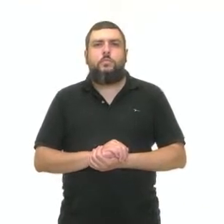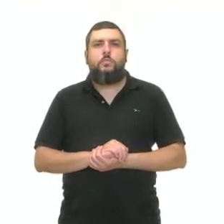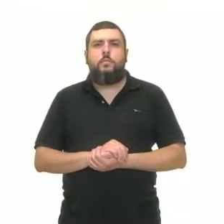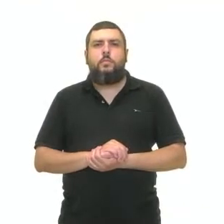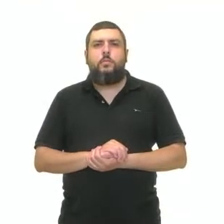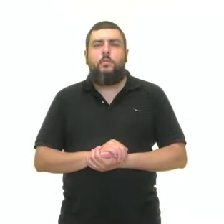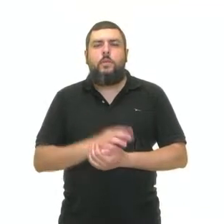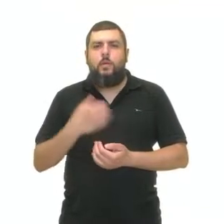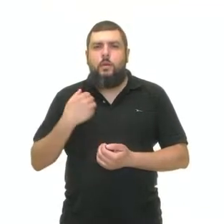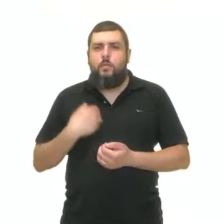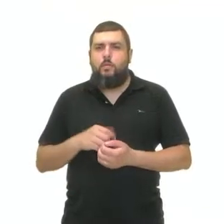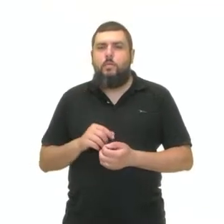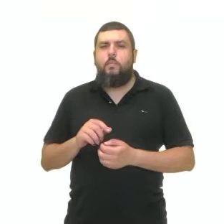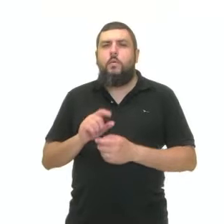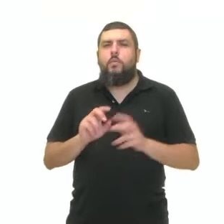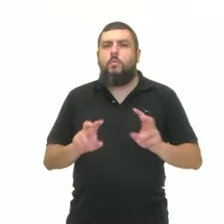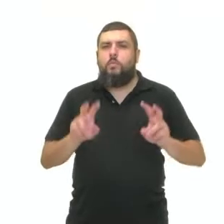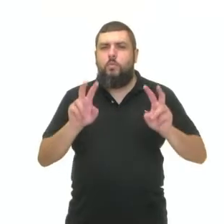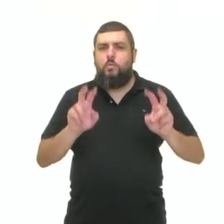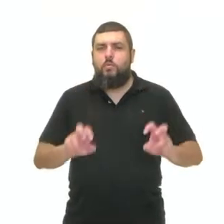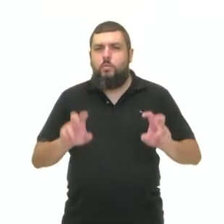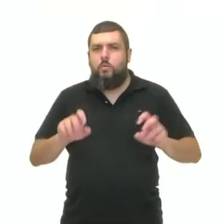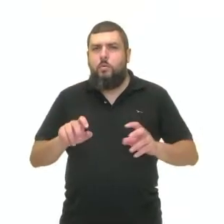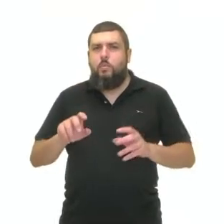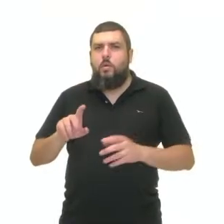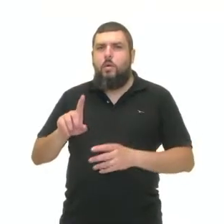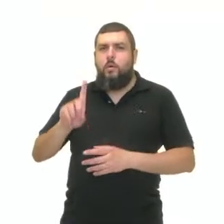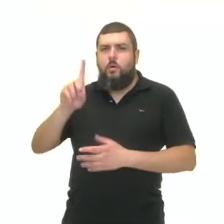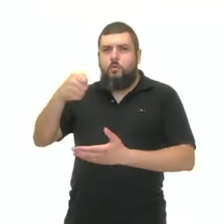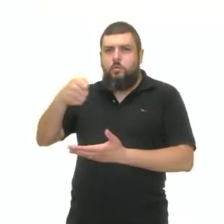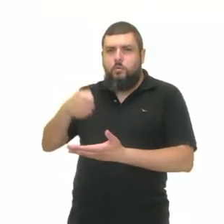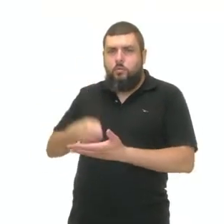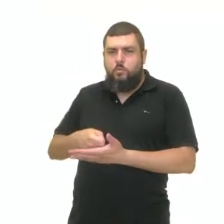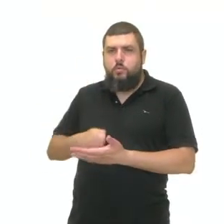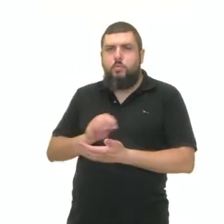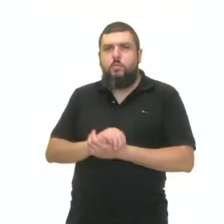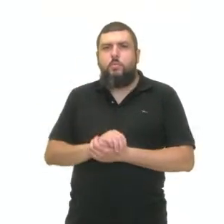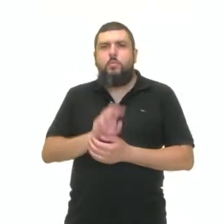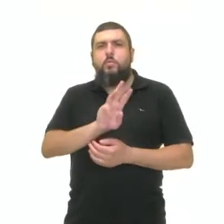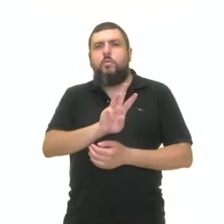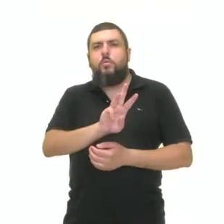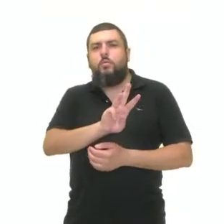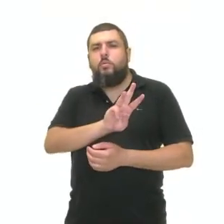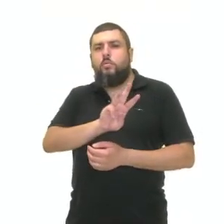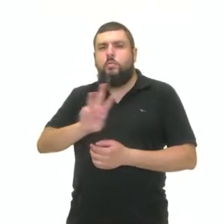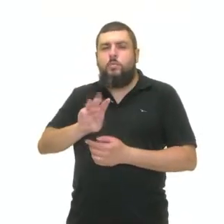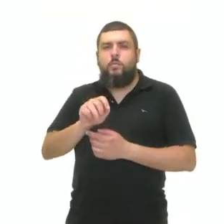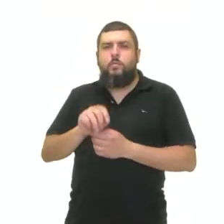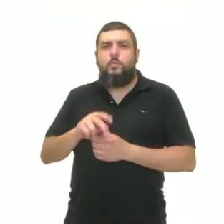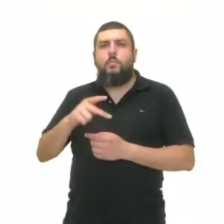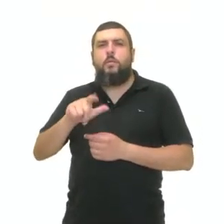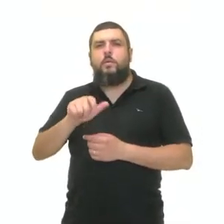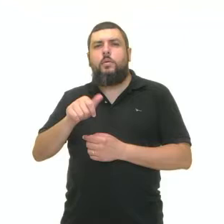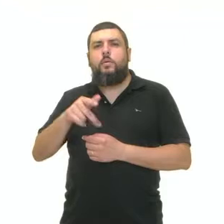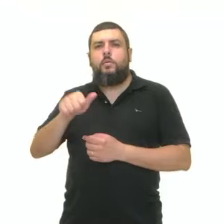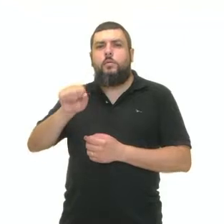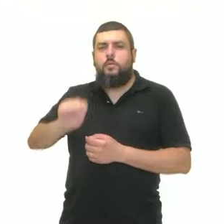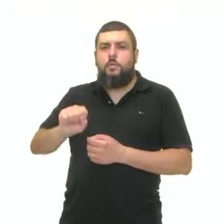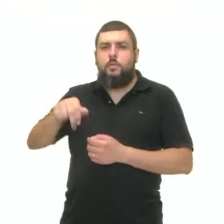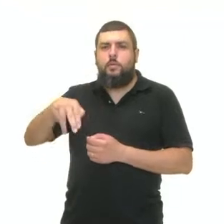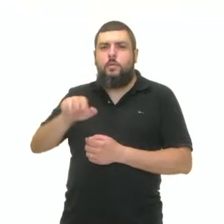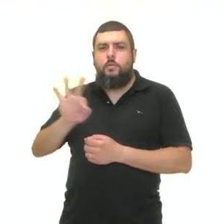silenciosa ditadura do algoritmo, checando sempre a referência, está na página Outras Palavras Net. E vamos ao